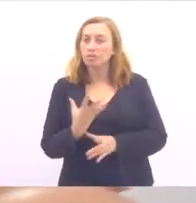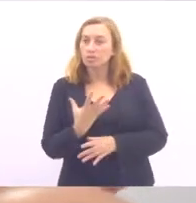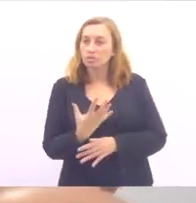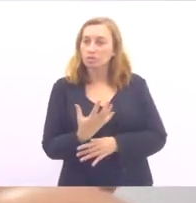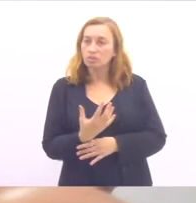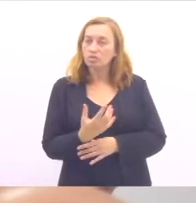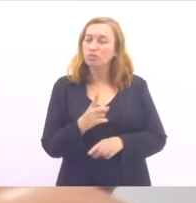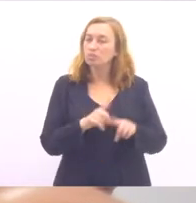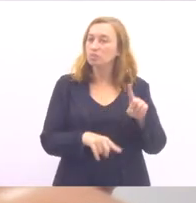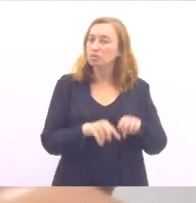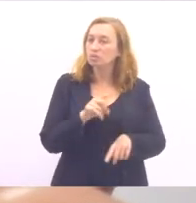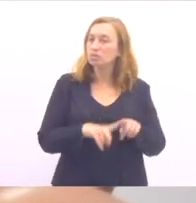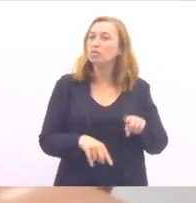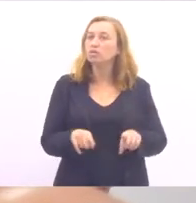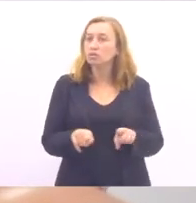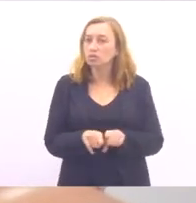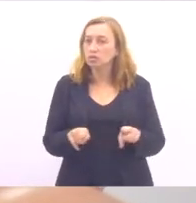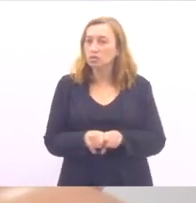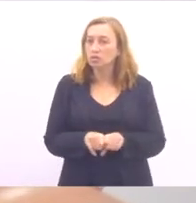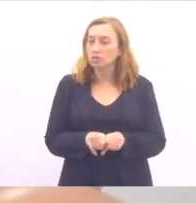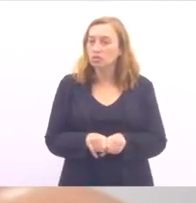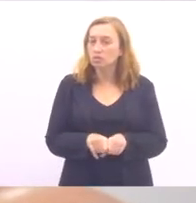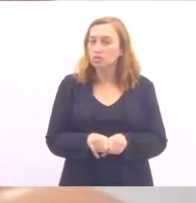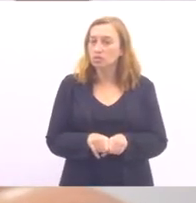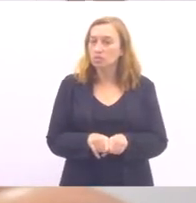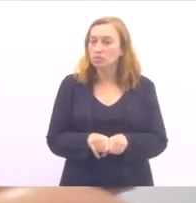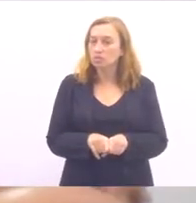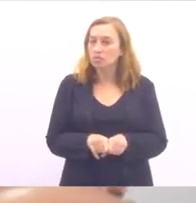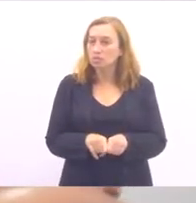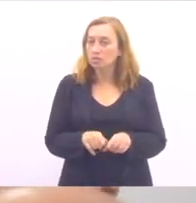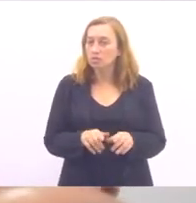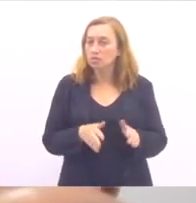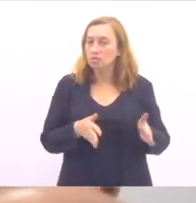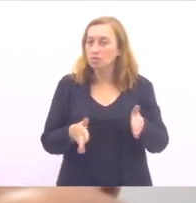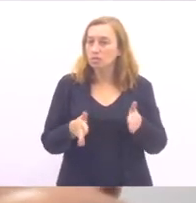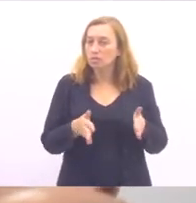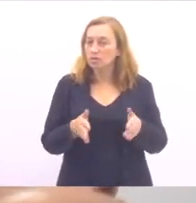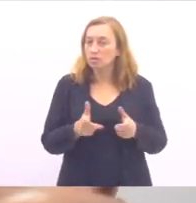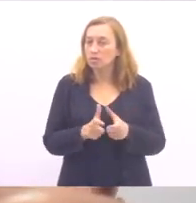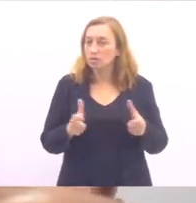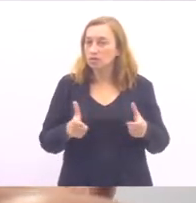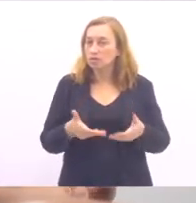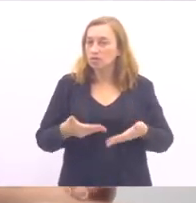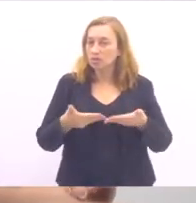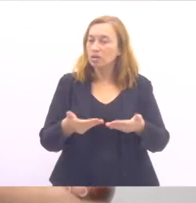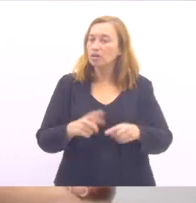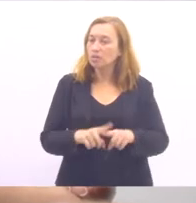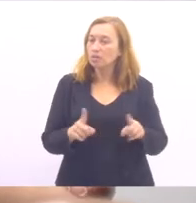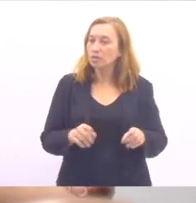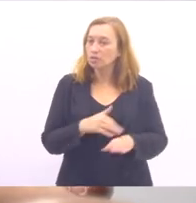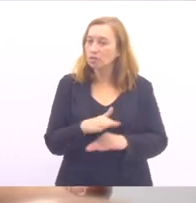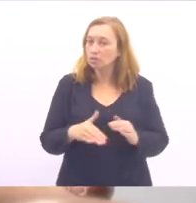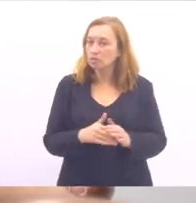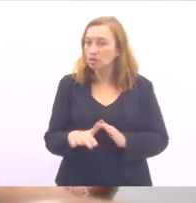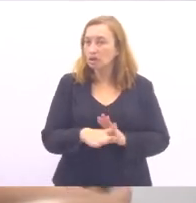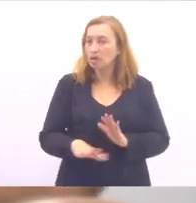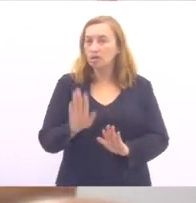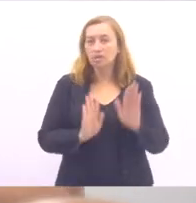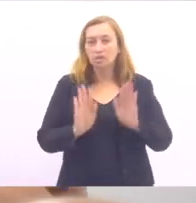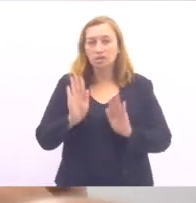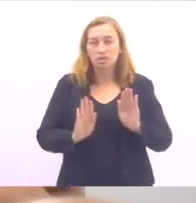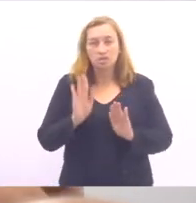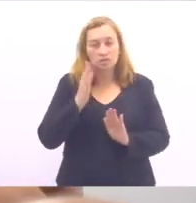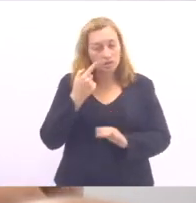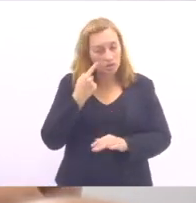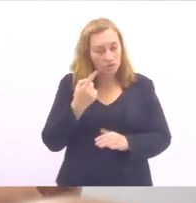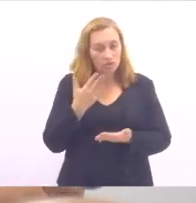desses equipamentos também estão com uma duração muito grande de entrega. mas o setor todo de licitação já está fazendo esse